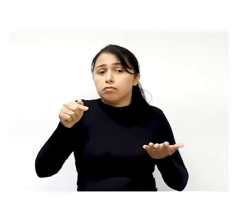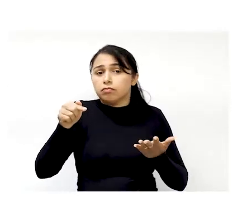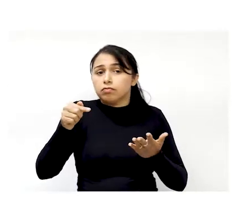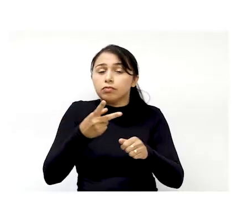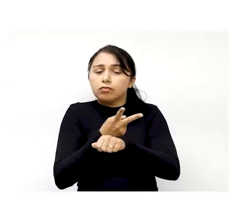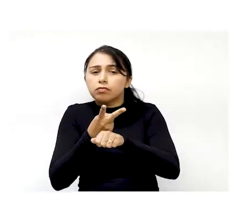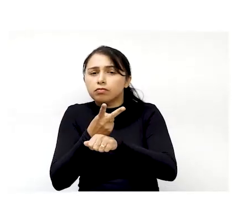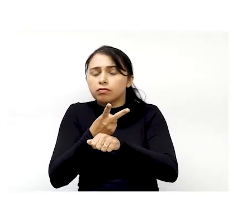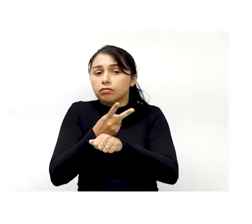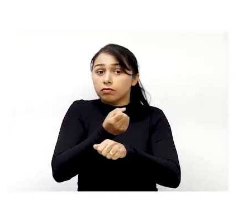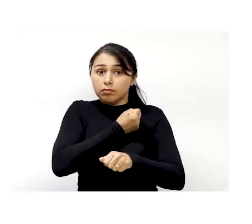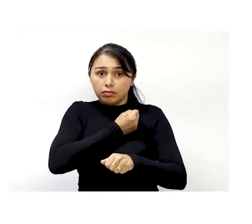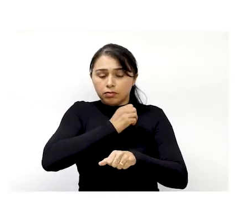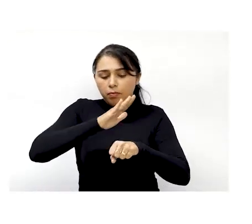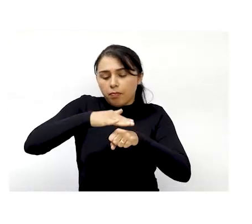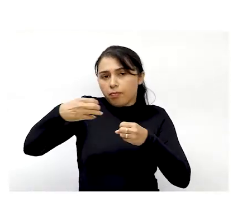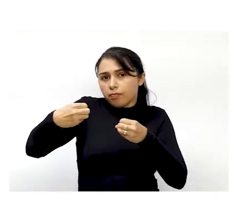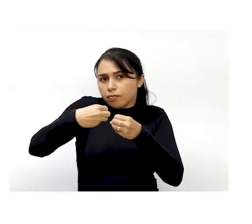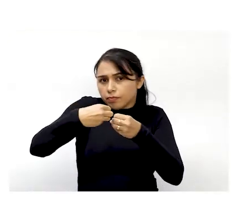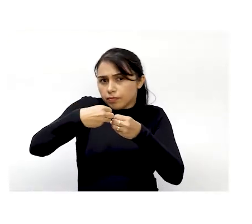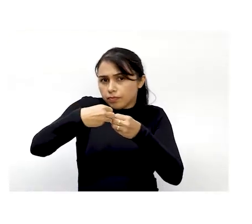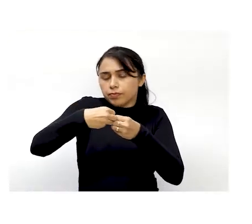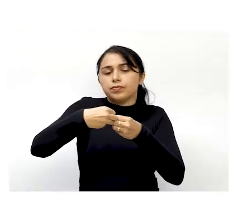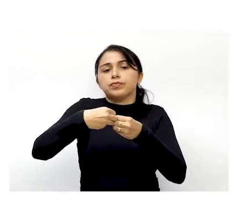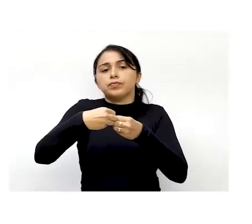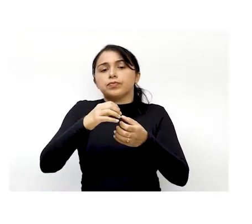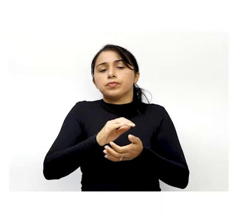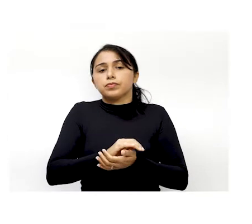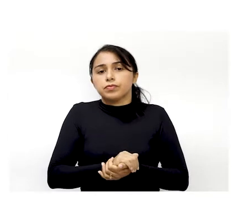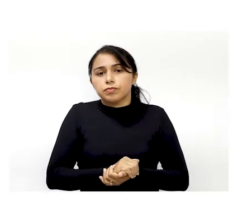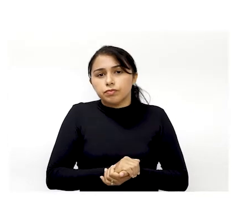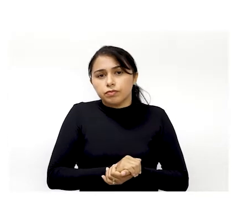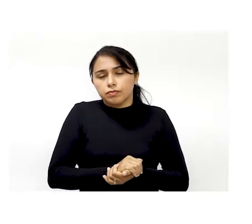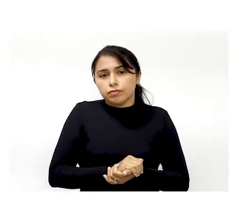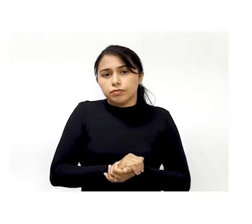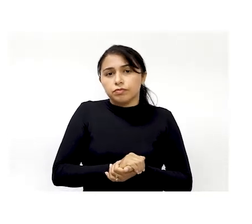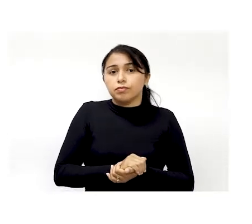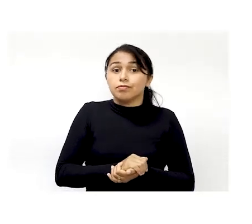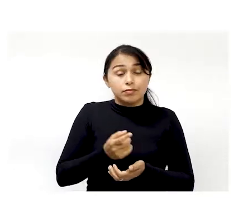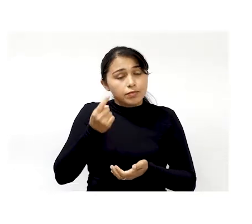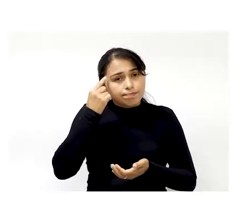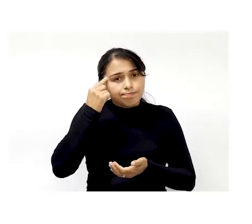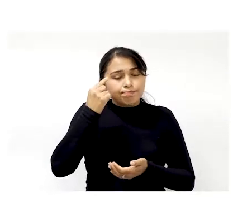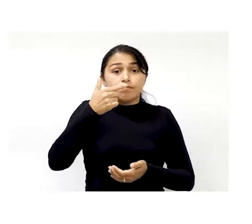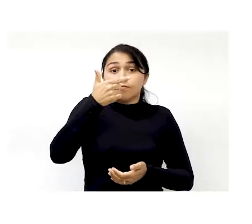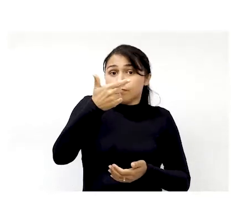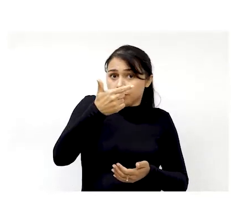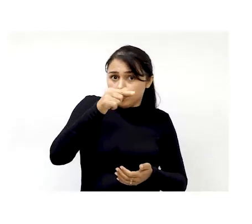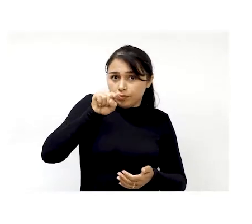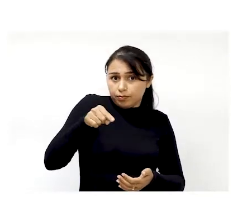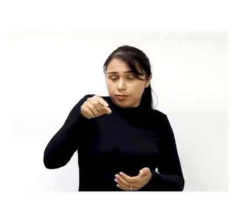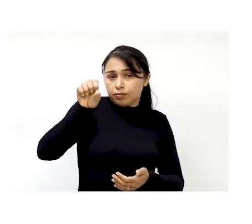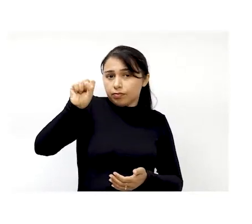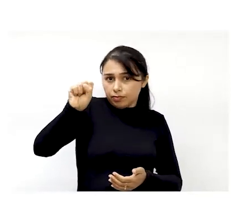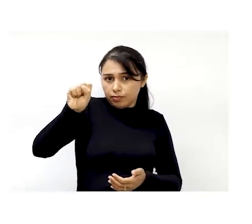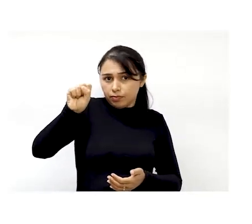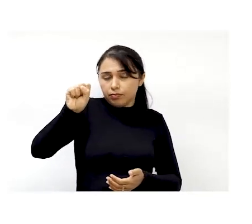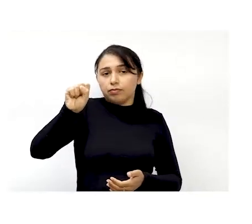mais próximos, tá? Então, a gente vai levar em consideração aqui 2,8, né? Ou